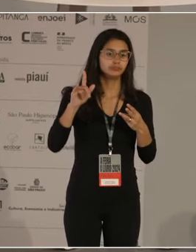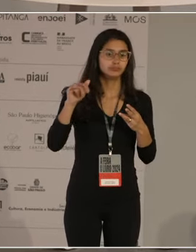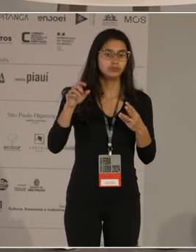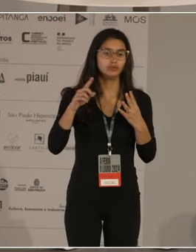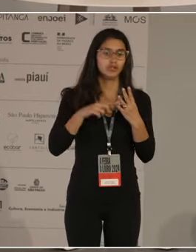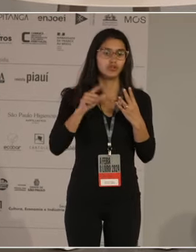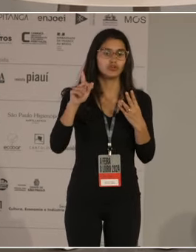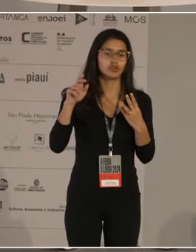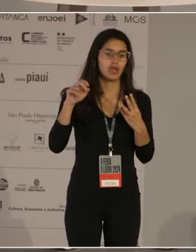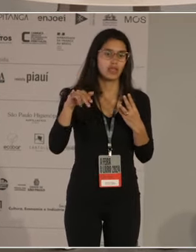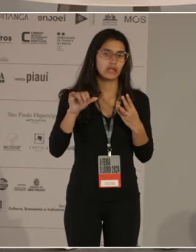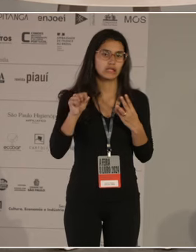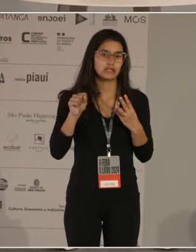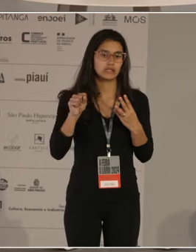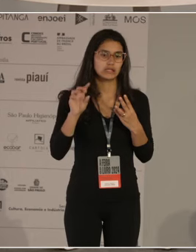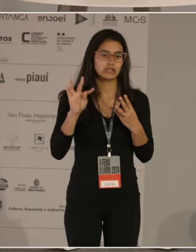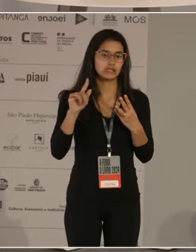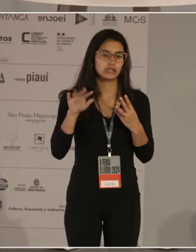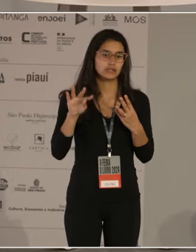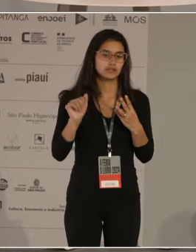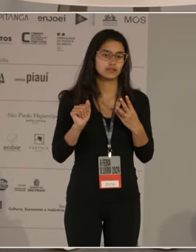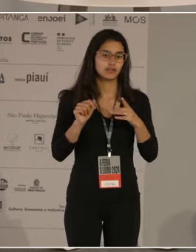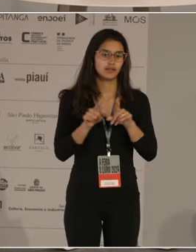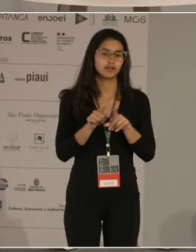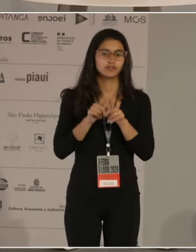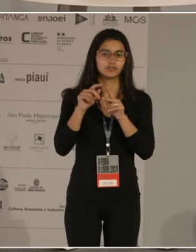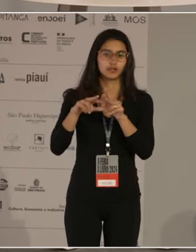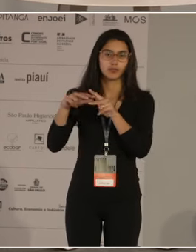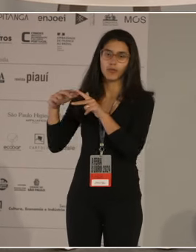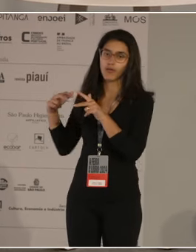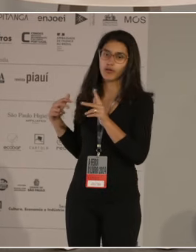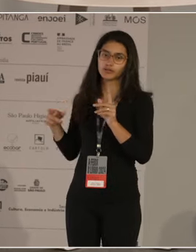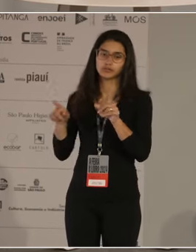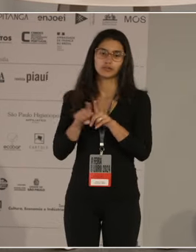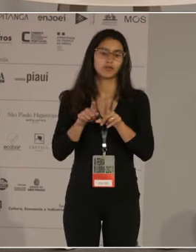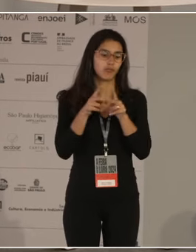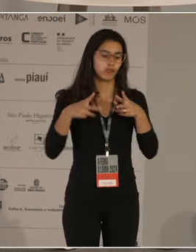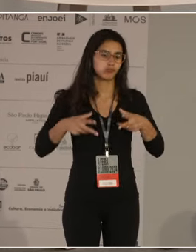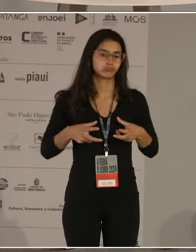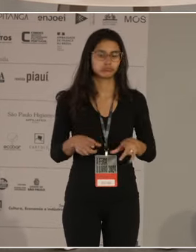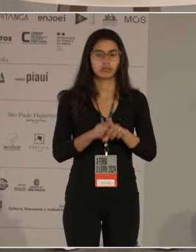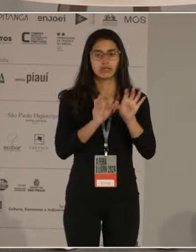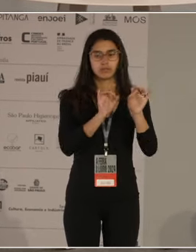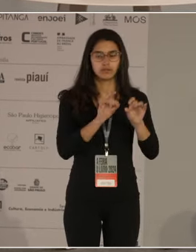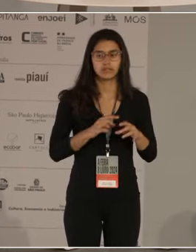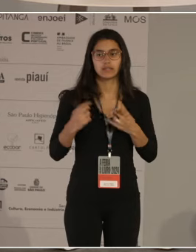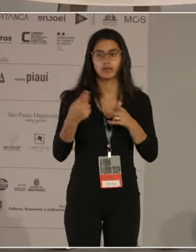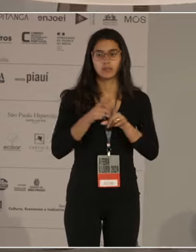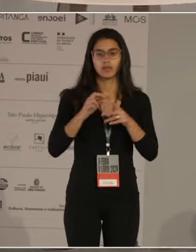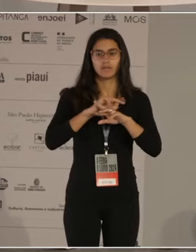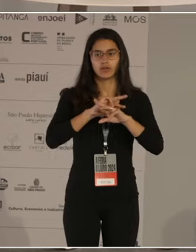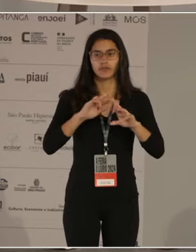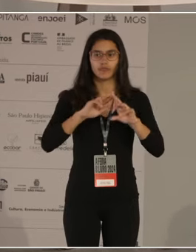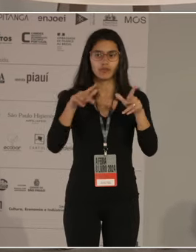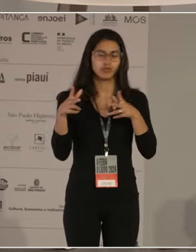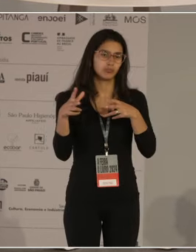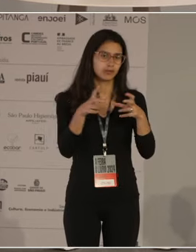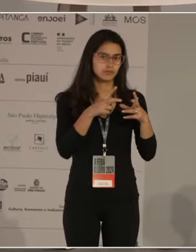geneticistas, né, cada vez mais, antropólogos, enfim, uma especialistas que vêm de horizontes muito diferentes,